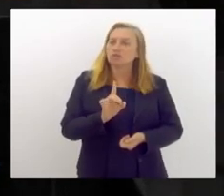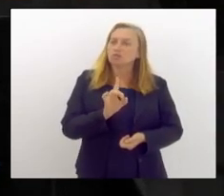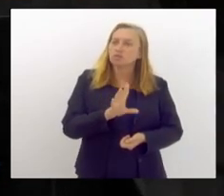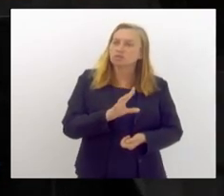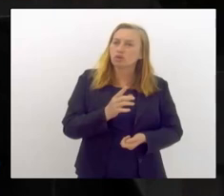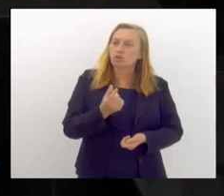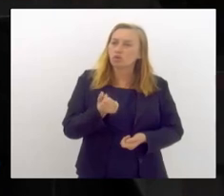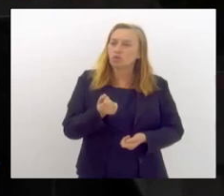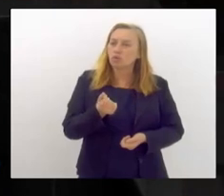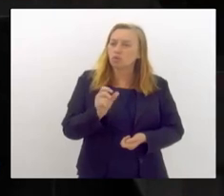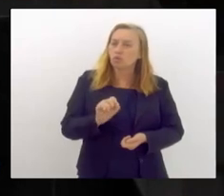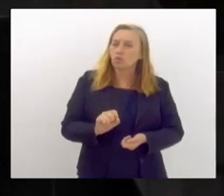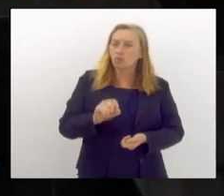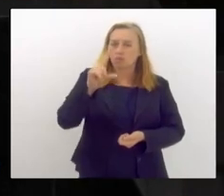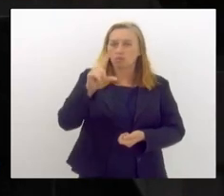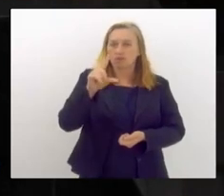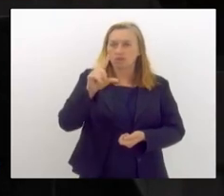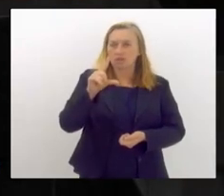lucro líquido.